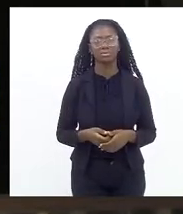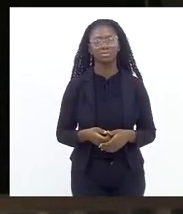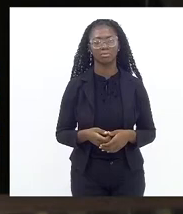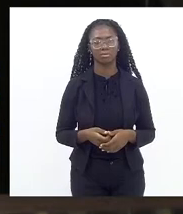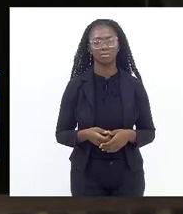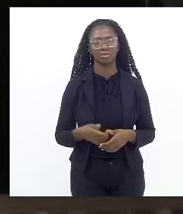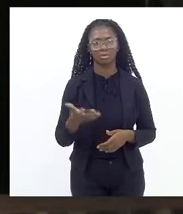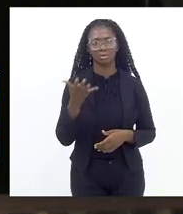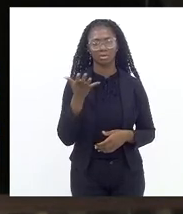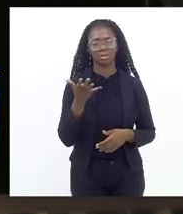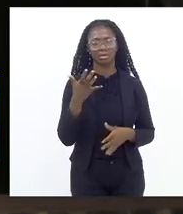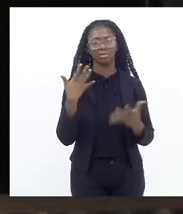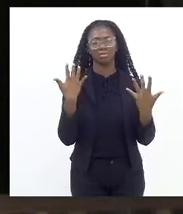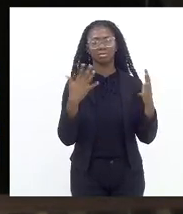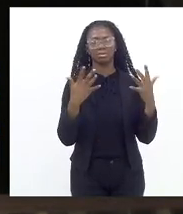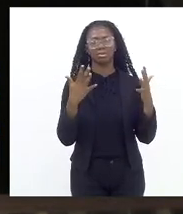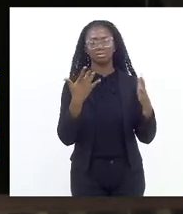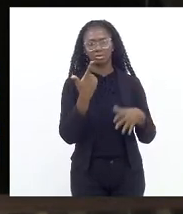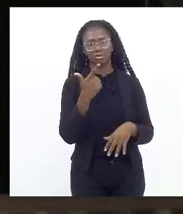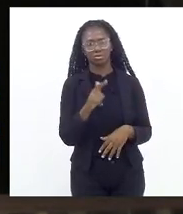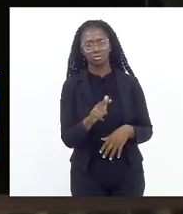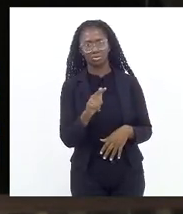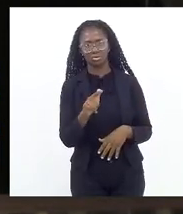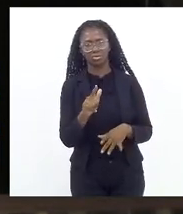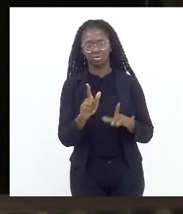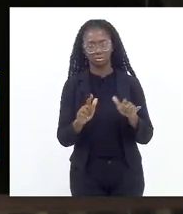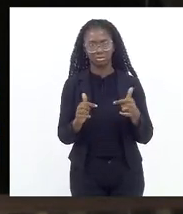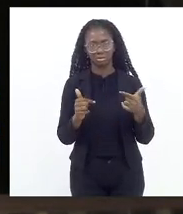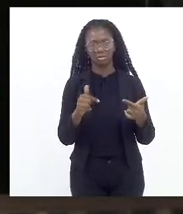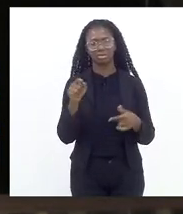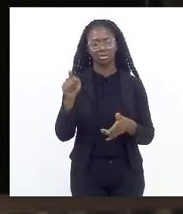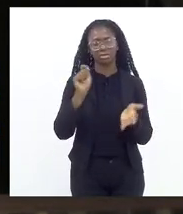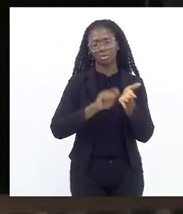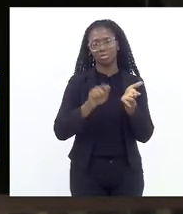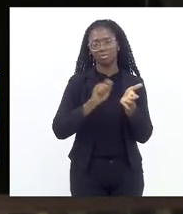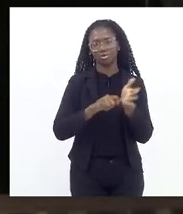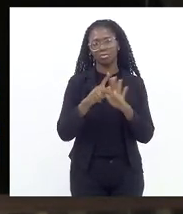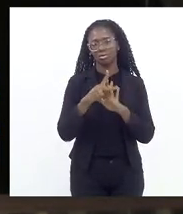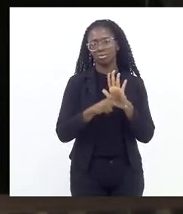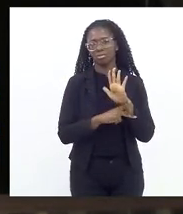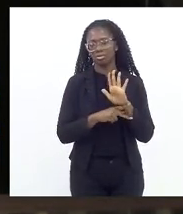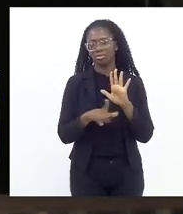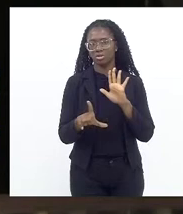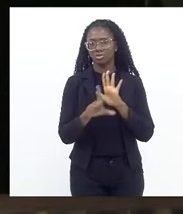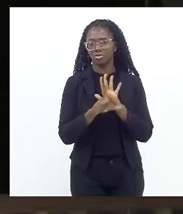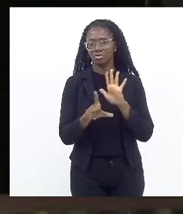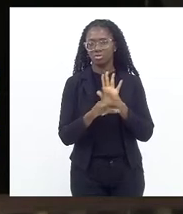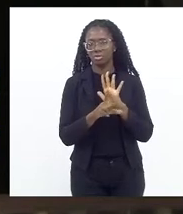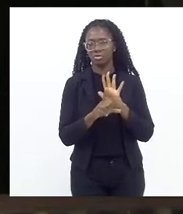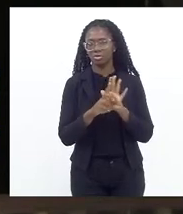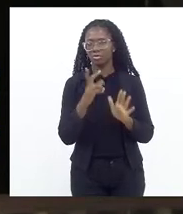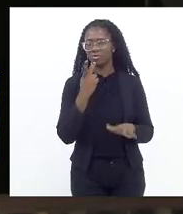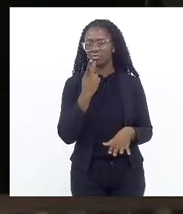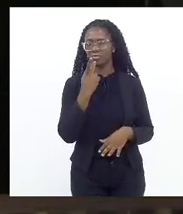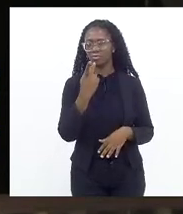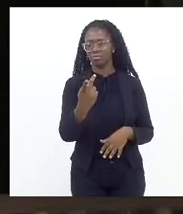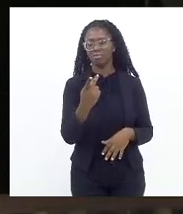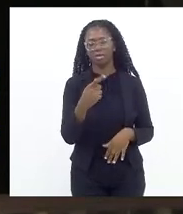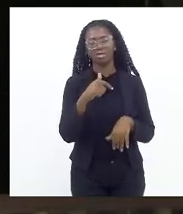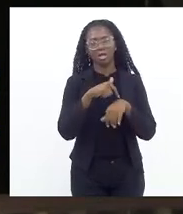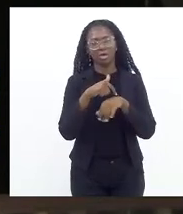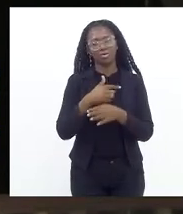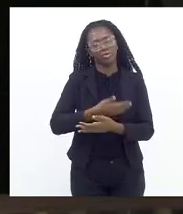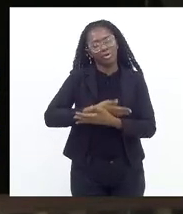quero aqui parabenizar mais uma vez a iniciativa da autora do projeto de lei, não é, que fala da hora do colinho.